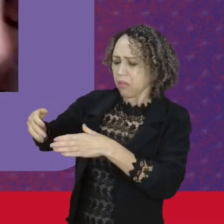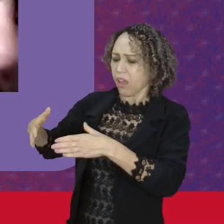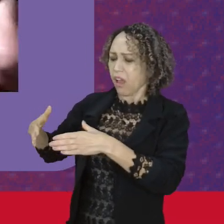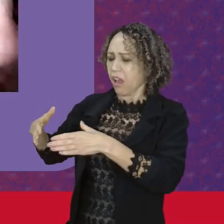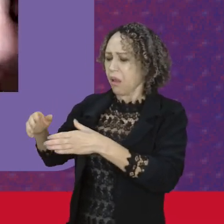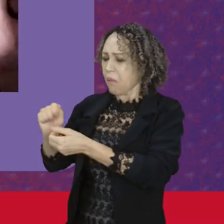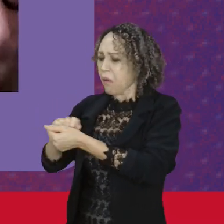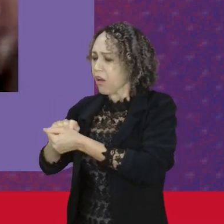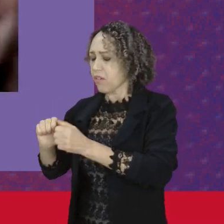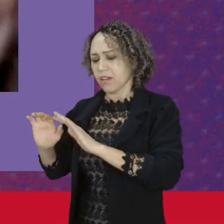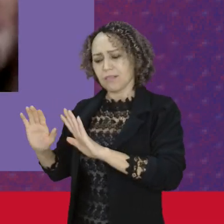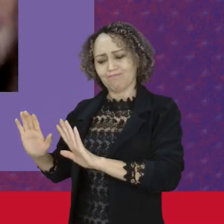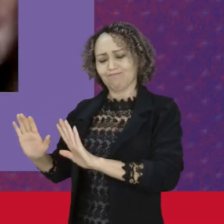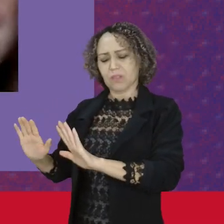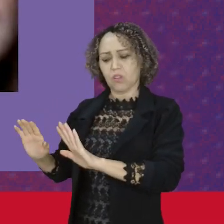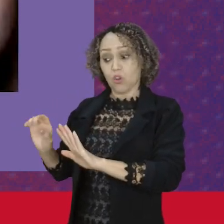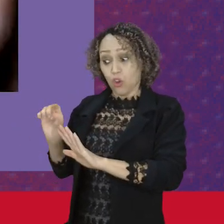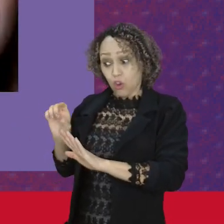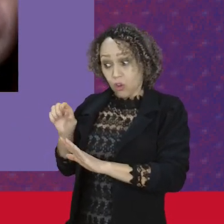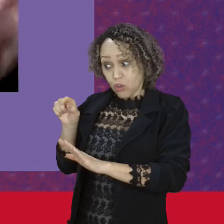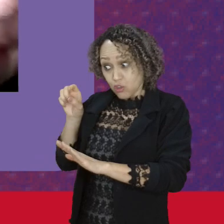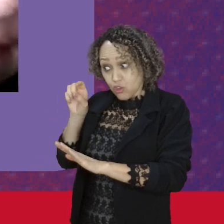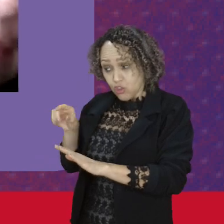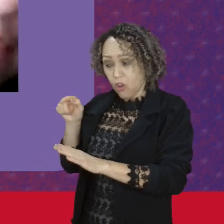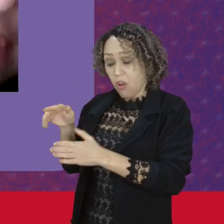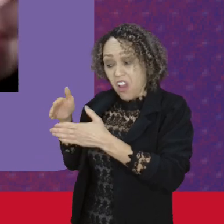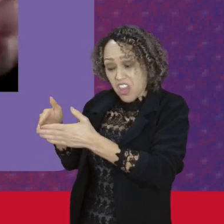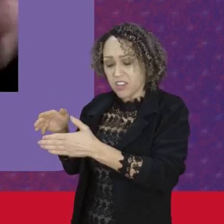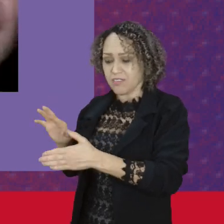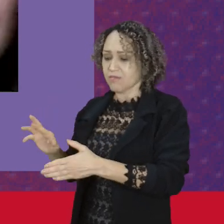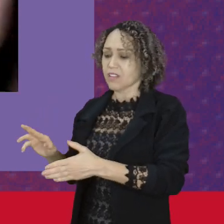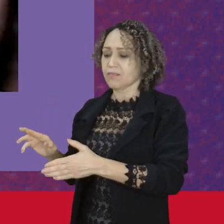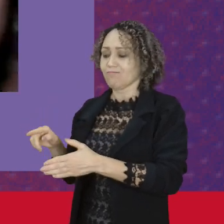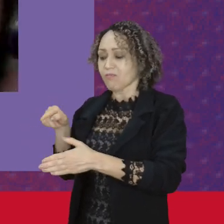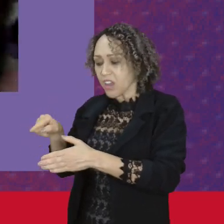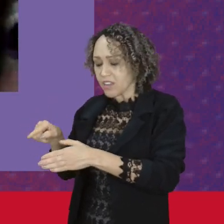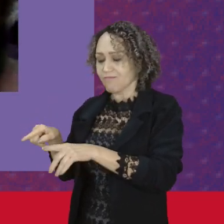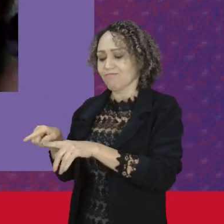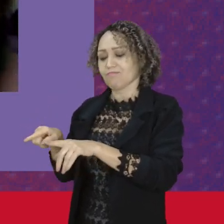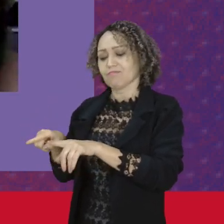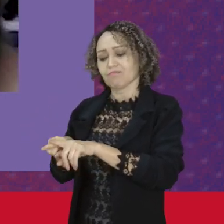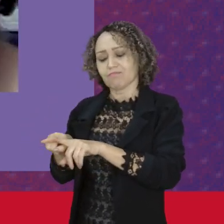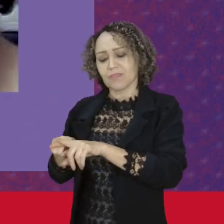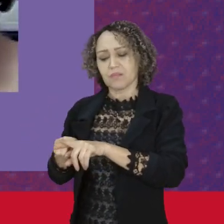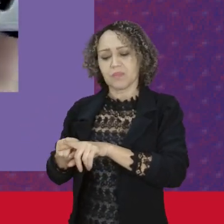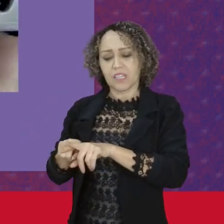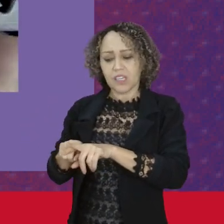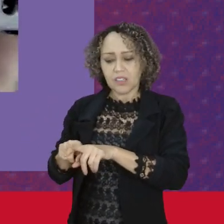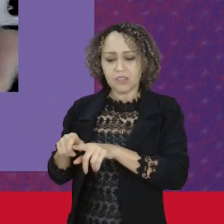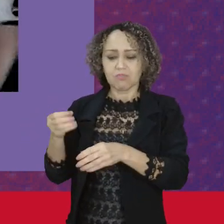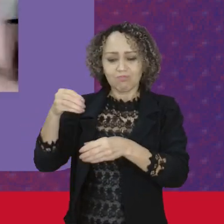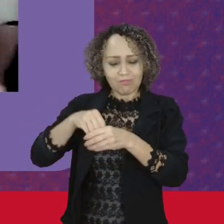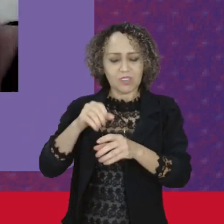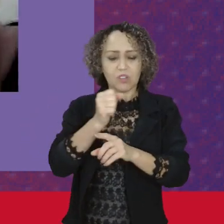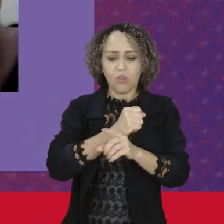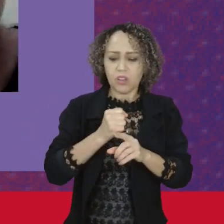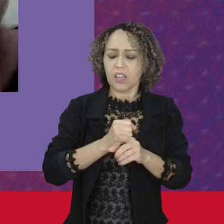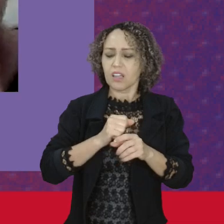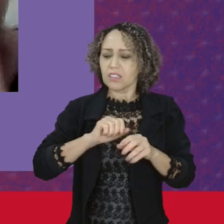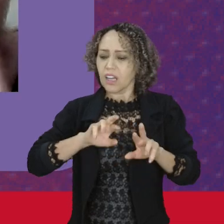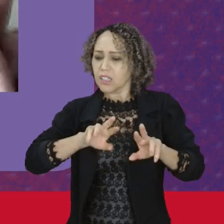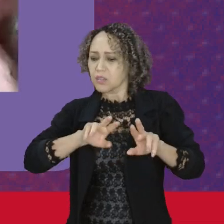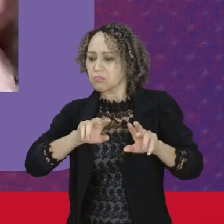enfim, o jornal aqui na cidade de São Paulo, né, no estado, que a gente pode dizer desses dois jornais, eu